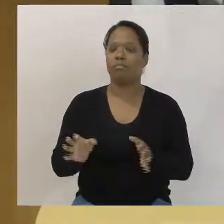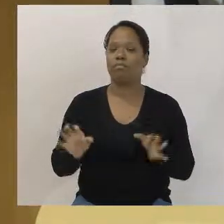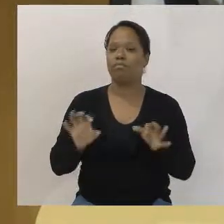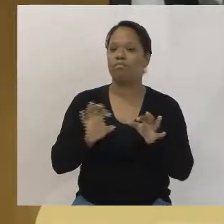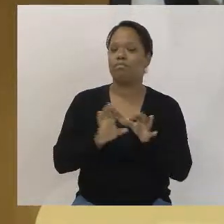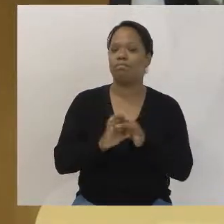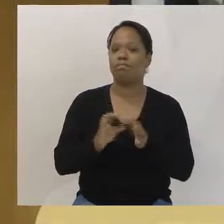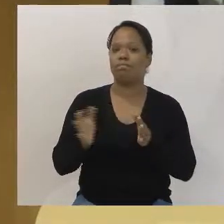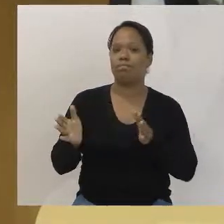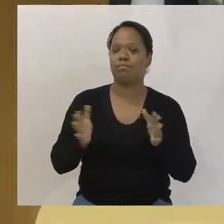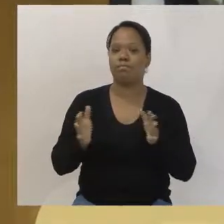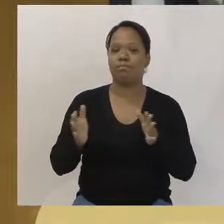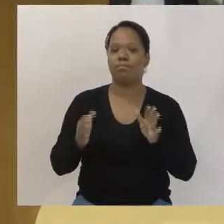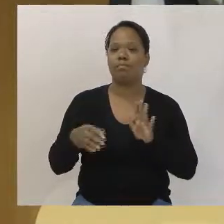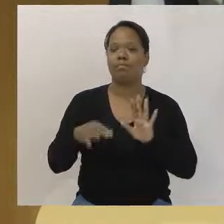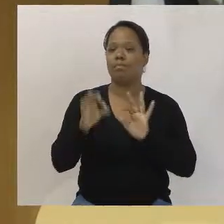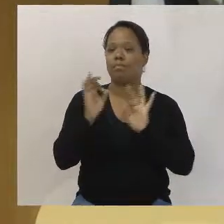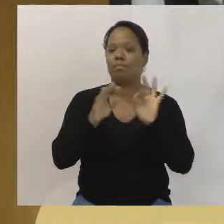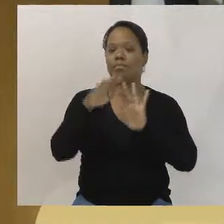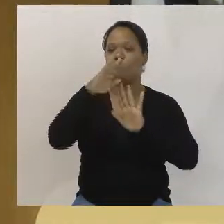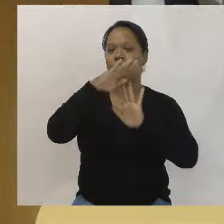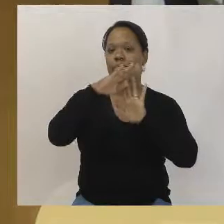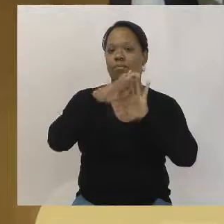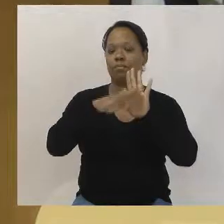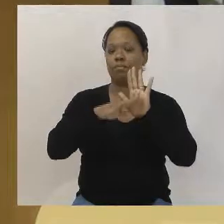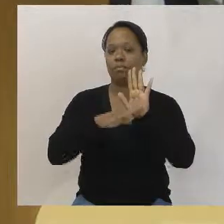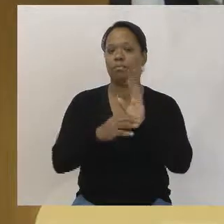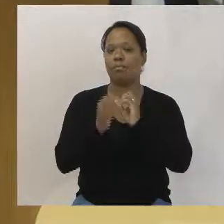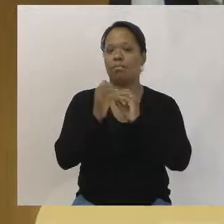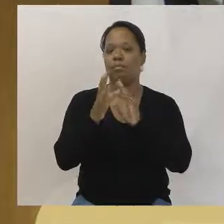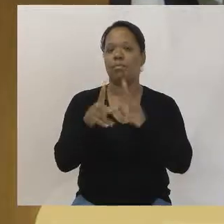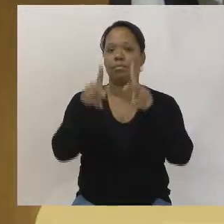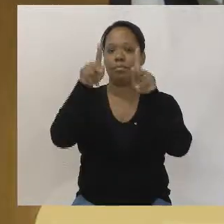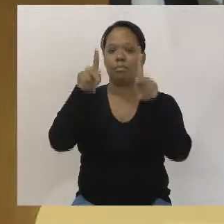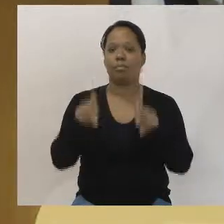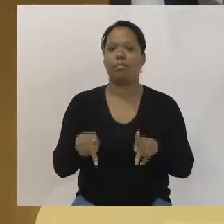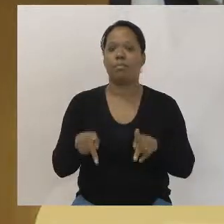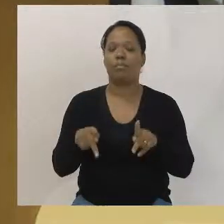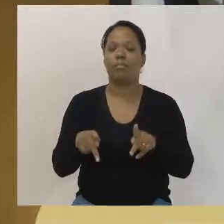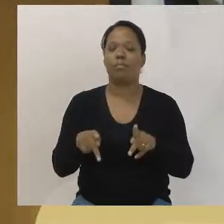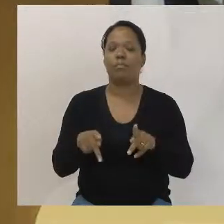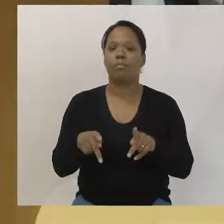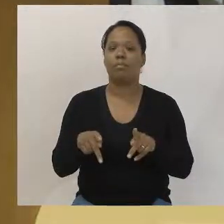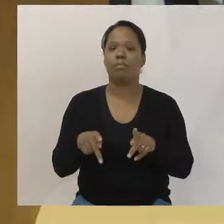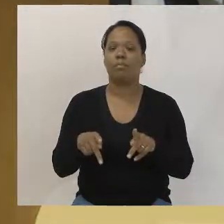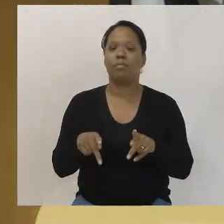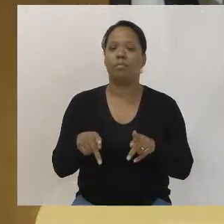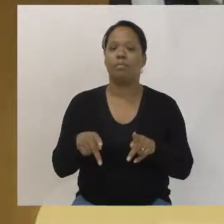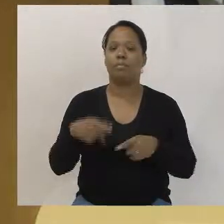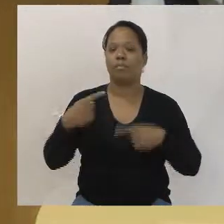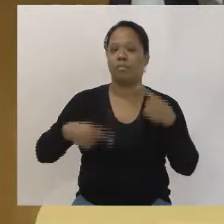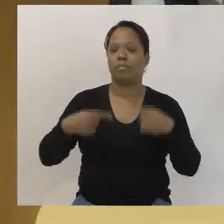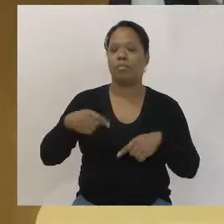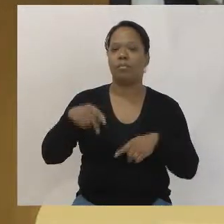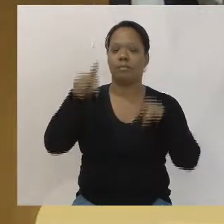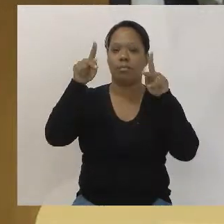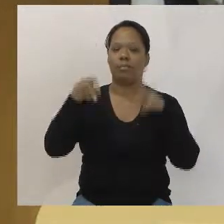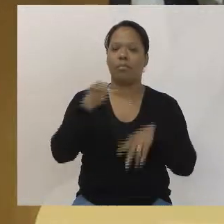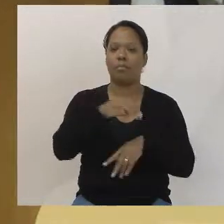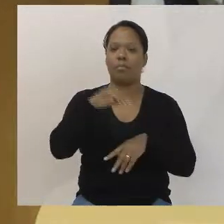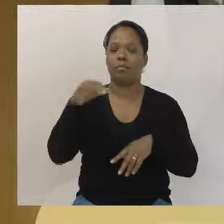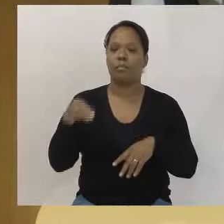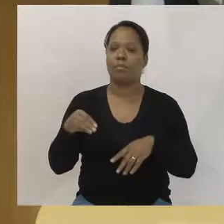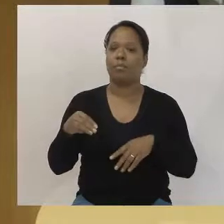materializam o planejamento ea execução das políticas públicas municipais ou seja dos serviços